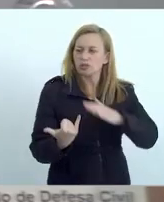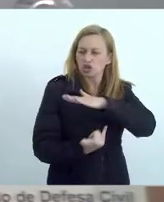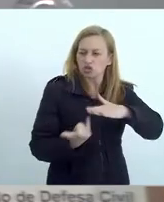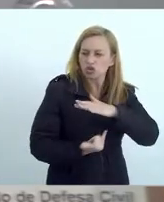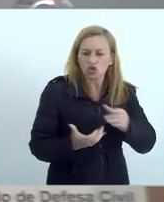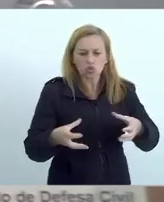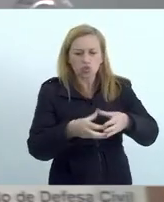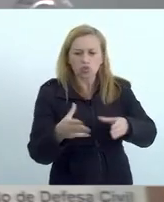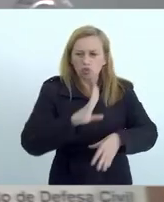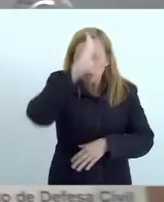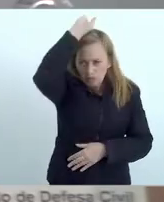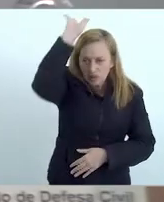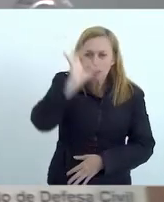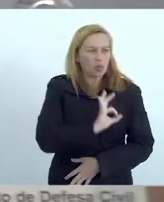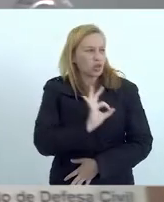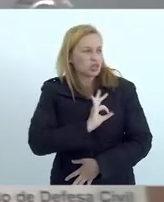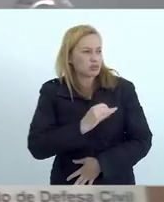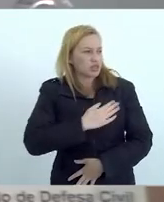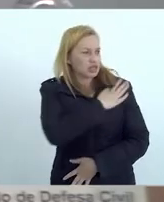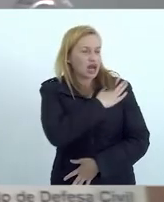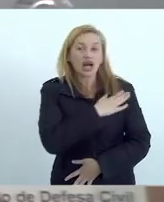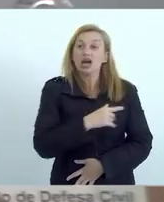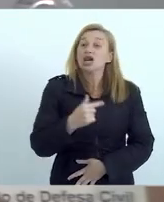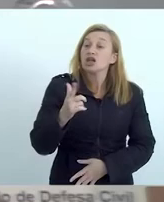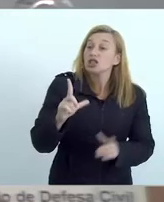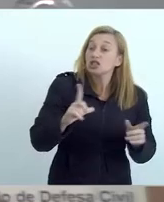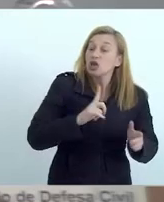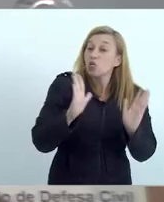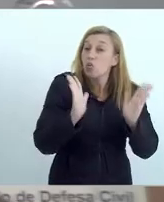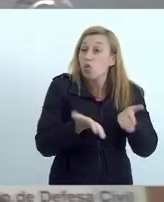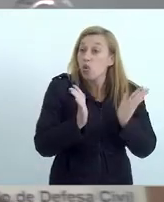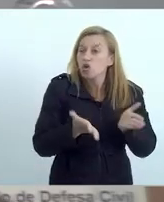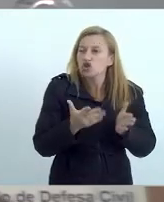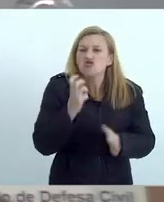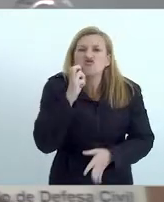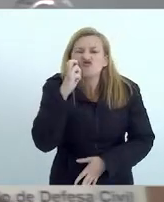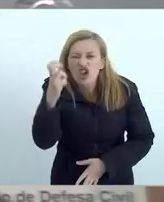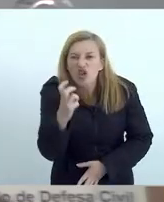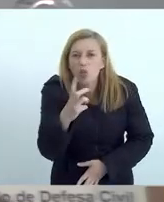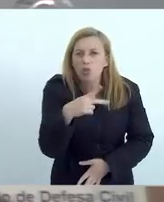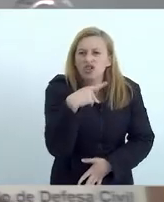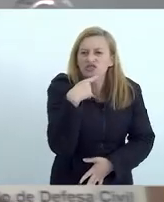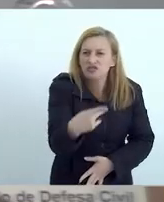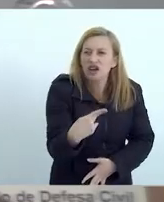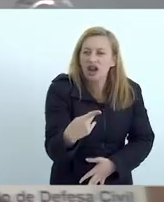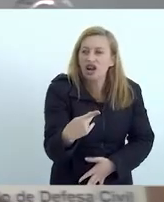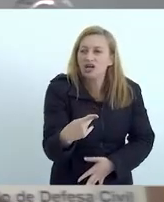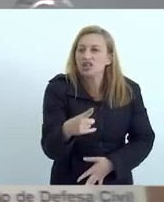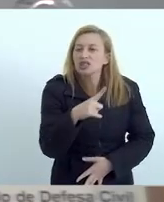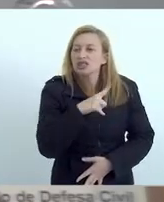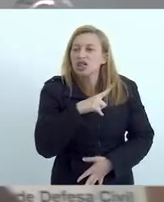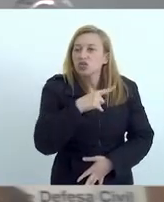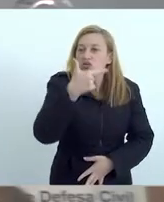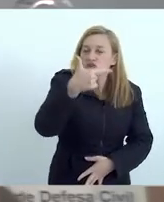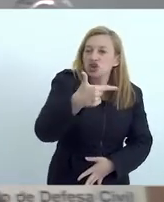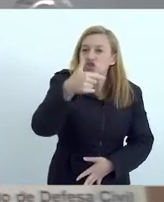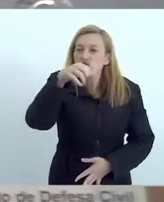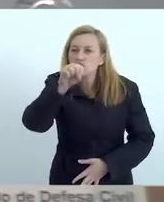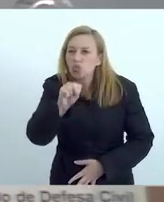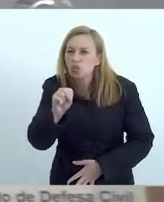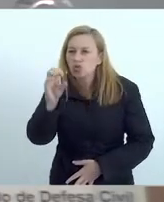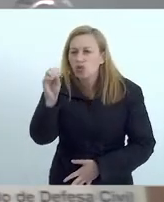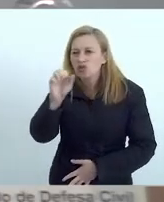instituição do Corpo de Bombeiros da Polícia Militar eu tenho hoje vergonha de falar que eu tenho 28